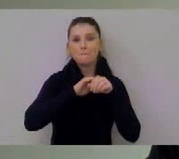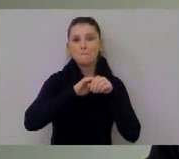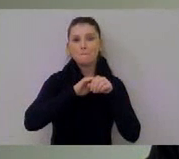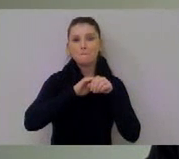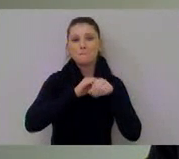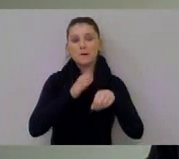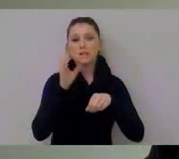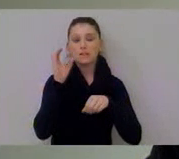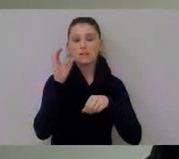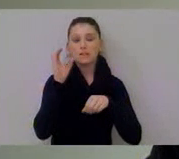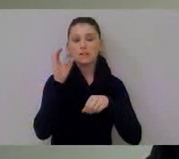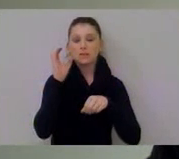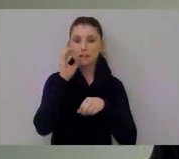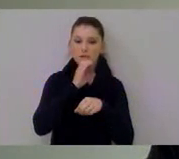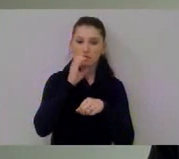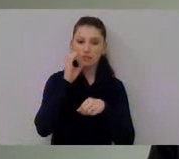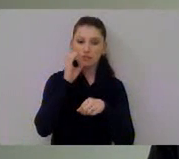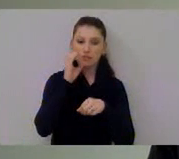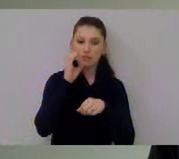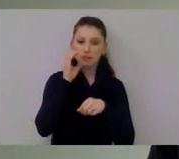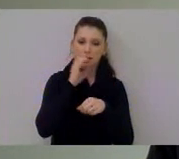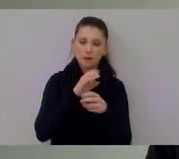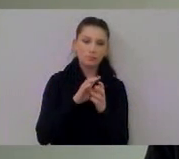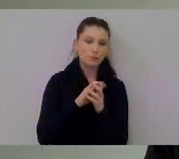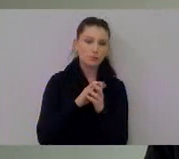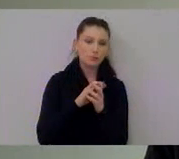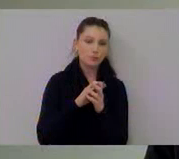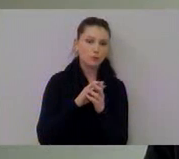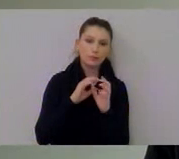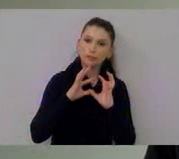dia de todas as comunidades.